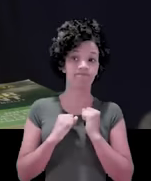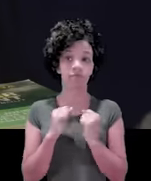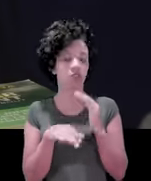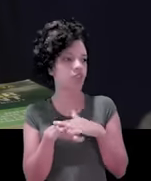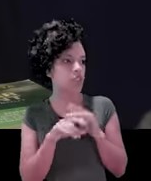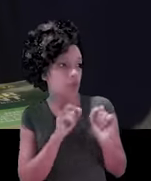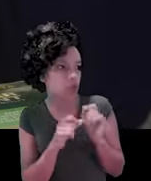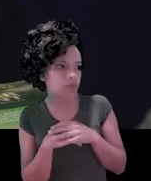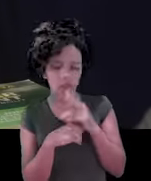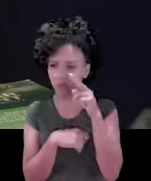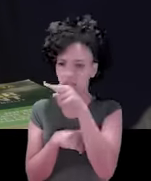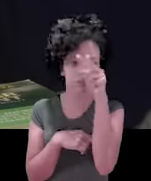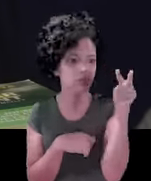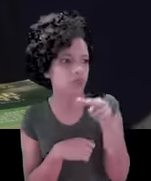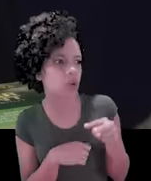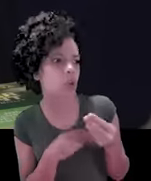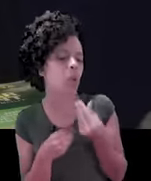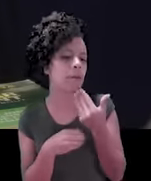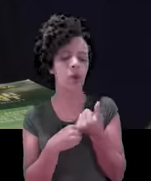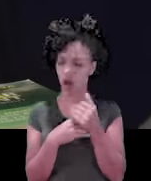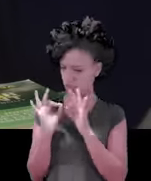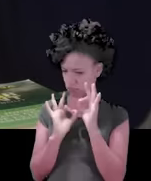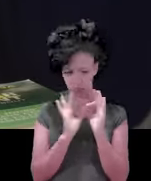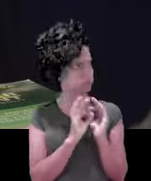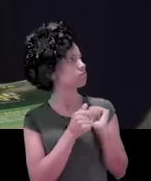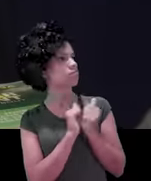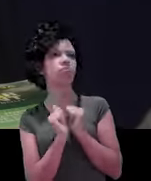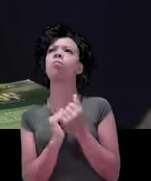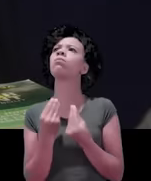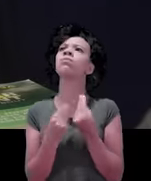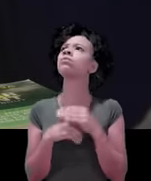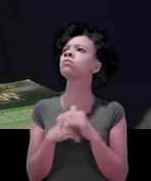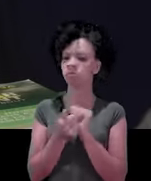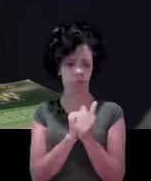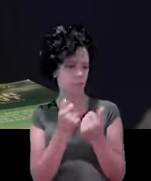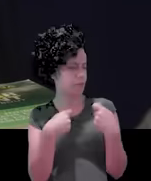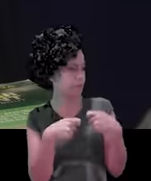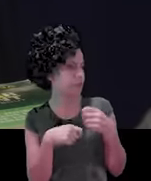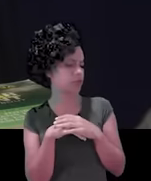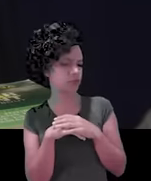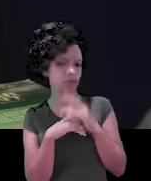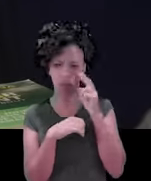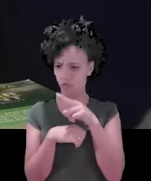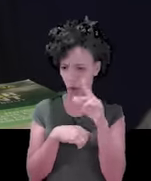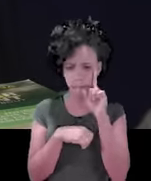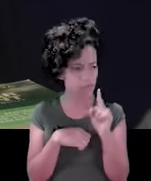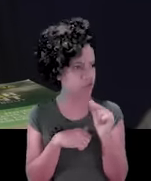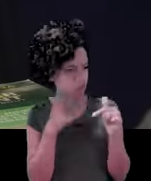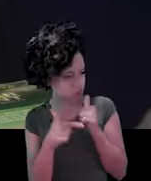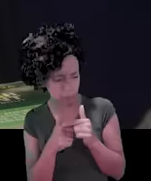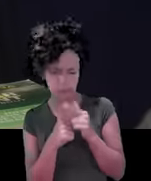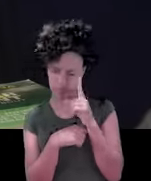o que fazer a muito isso eu via eu ficava vendo como que eu posso melhorar isso aqui como posso relaxar abrigo eu preciso eu vi primeiro